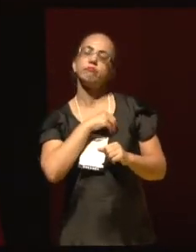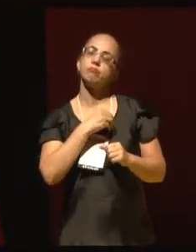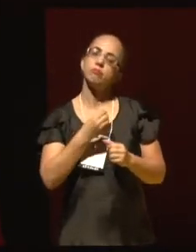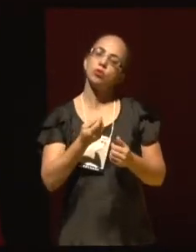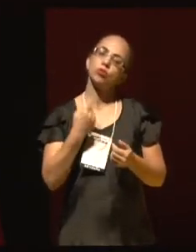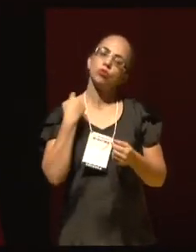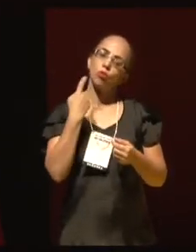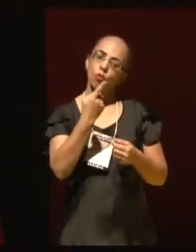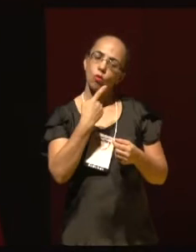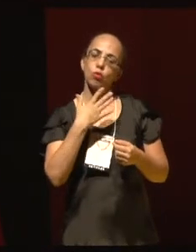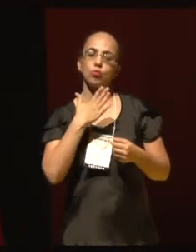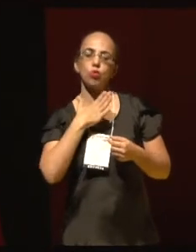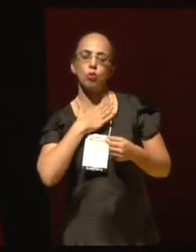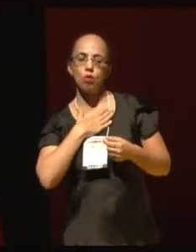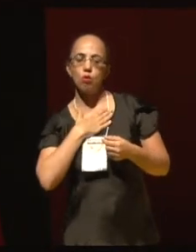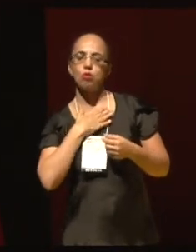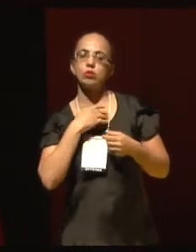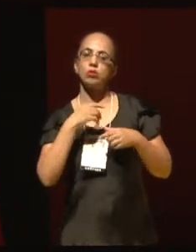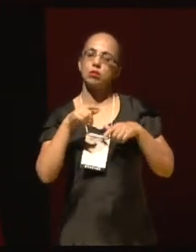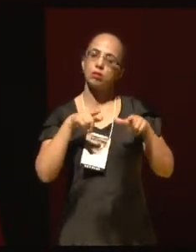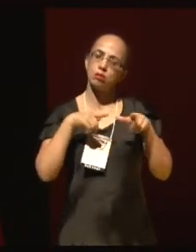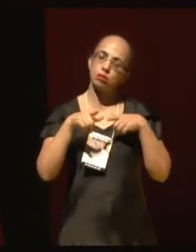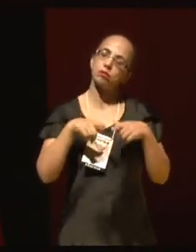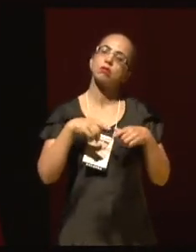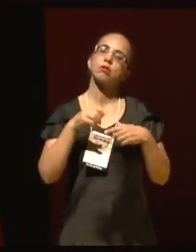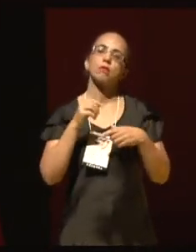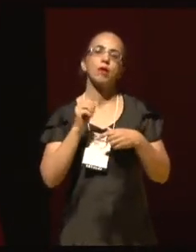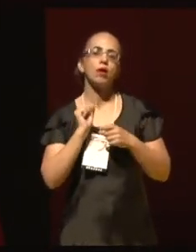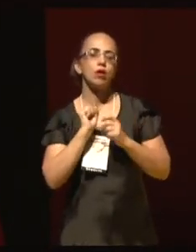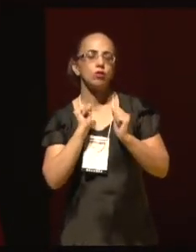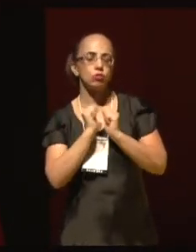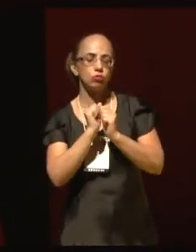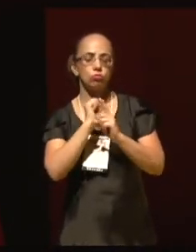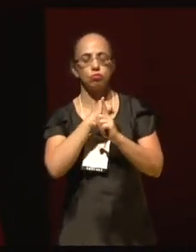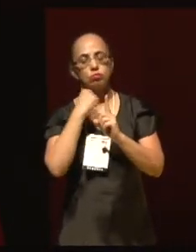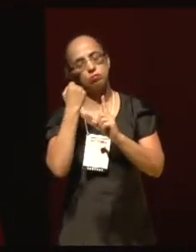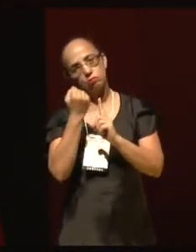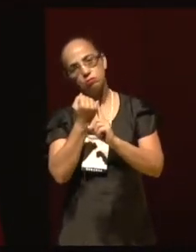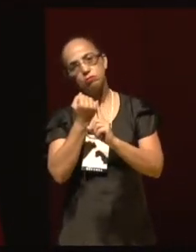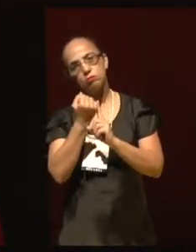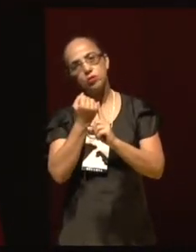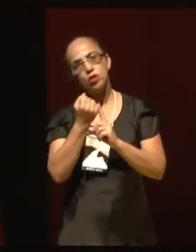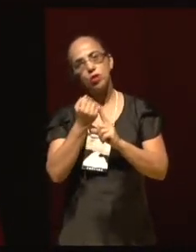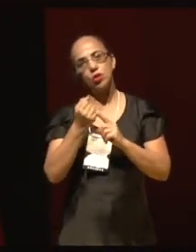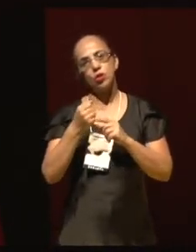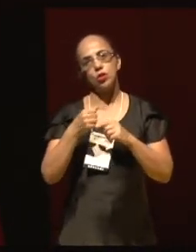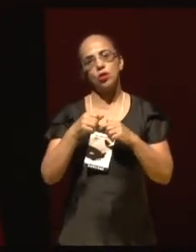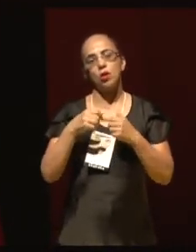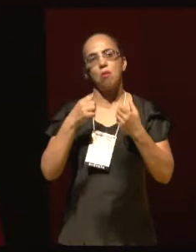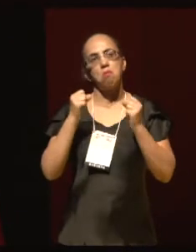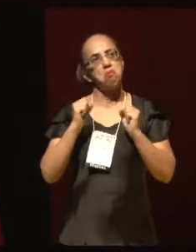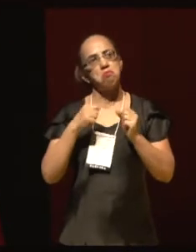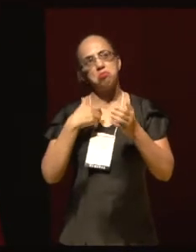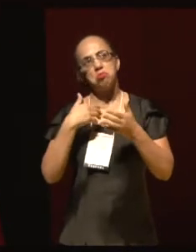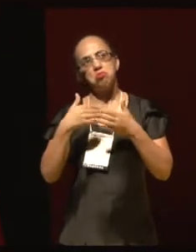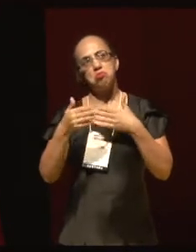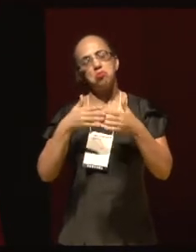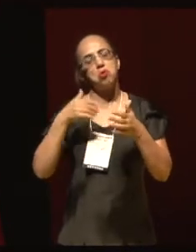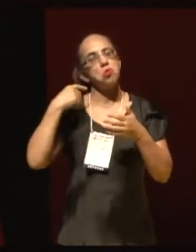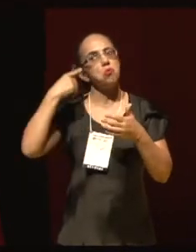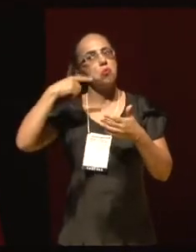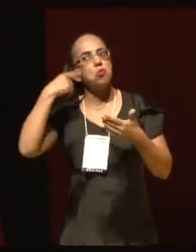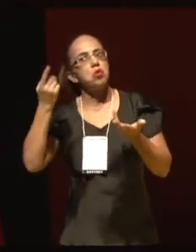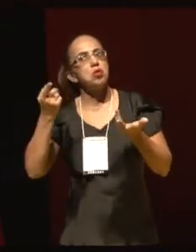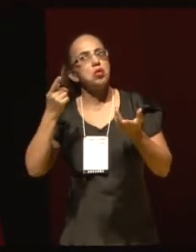identificamos e colaboramos desse jeito com a sociedade, com a função política,